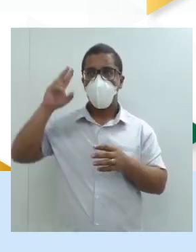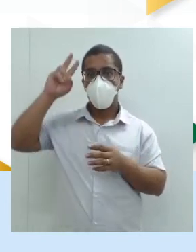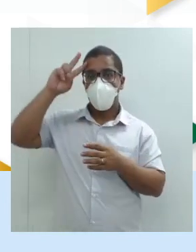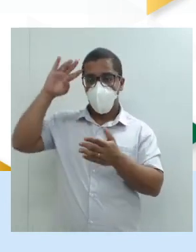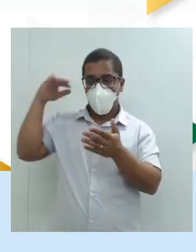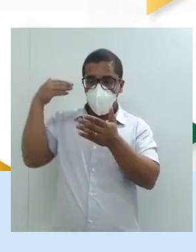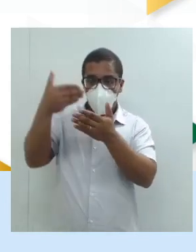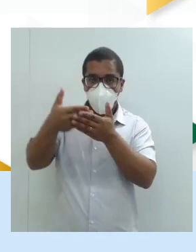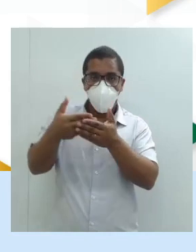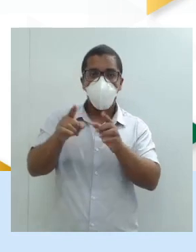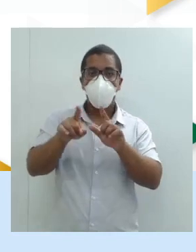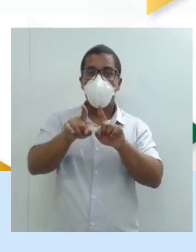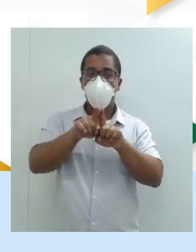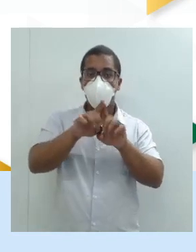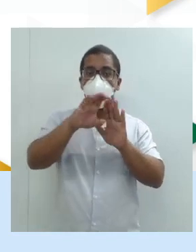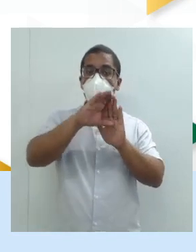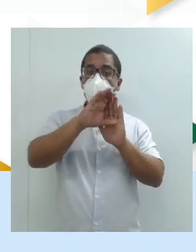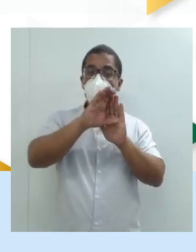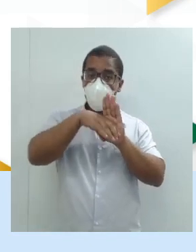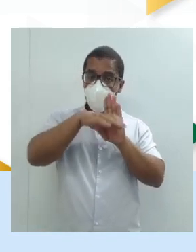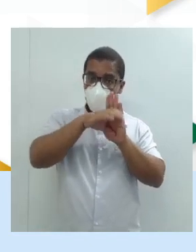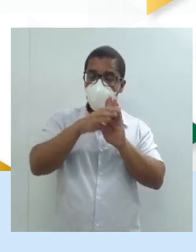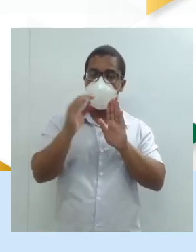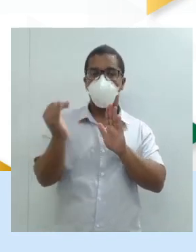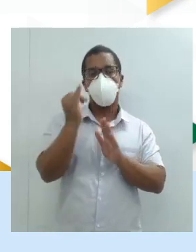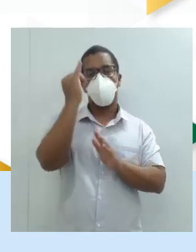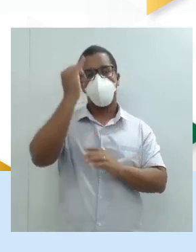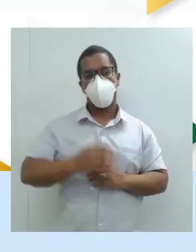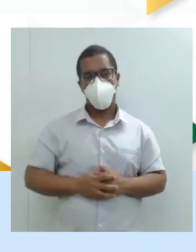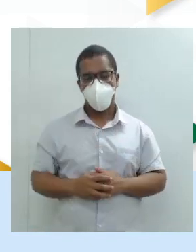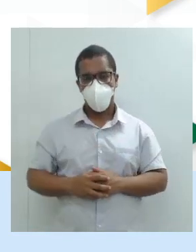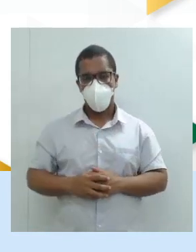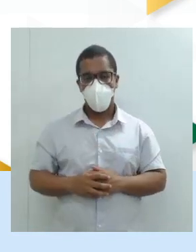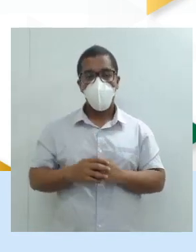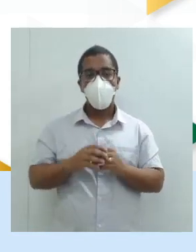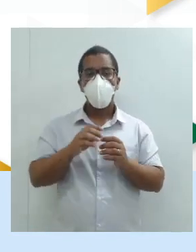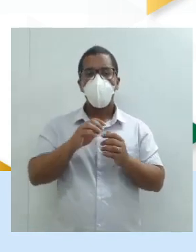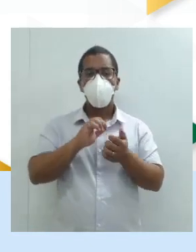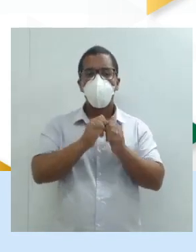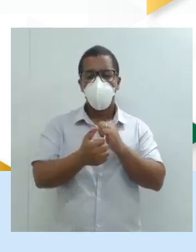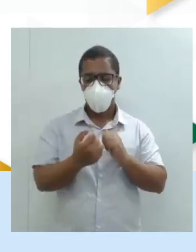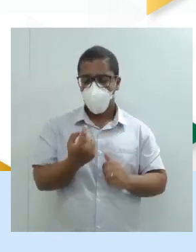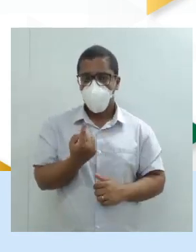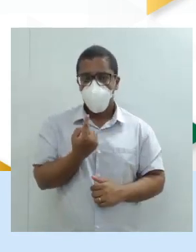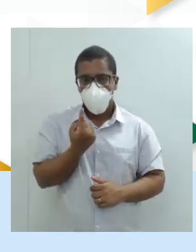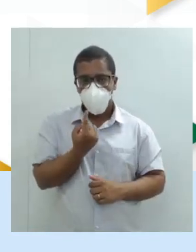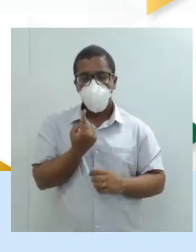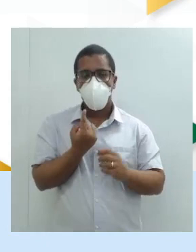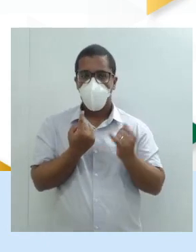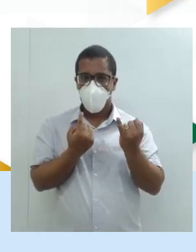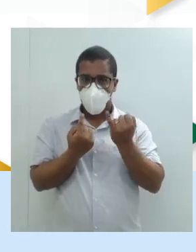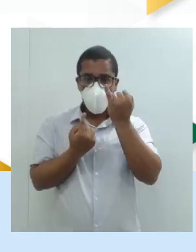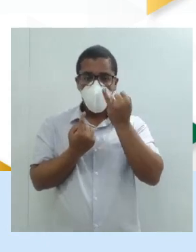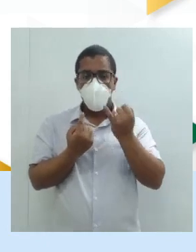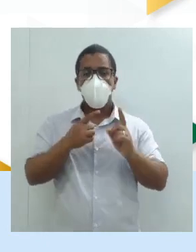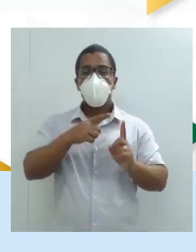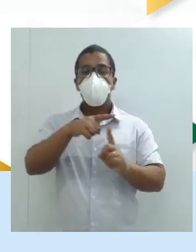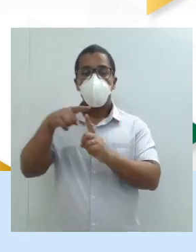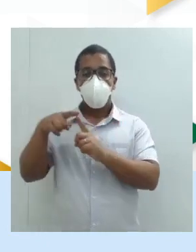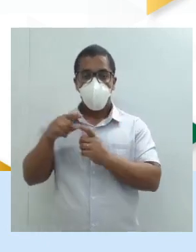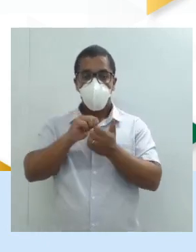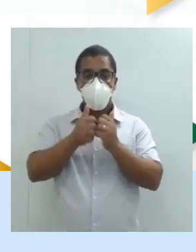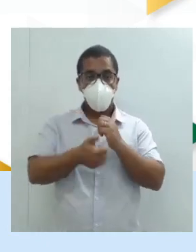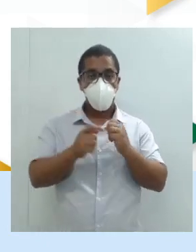do conceito é muito importante, tá? Os esportes individuais, que aí são as modalidades esportivas que a gente vai